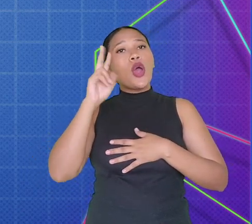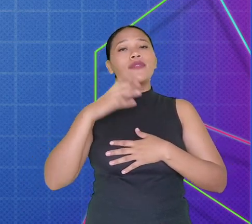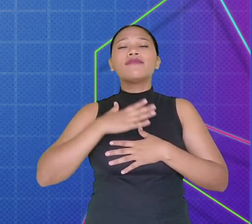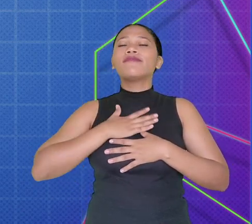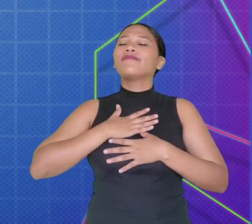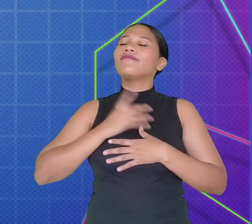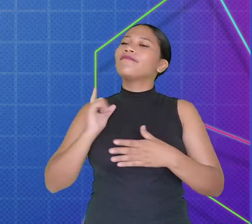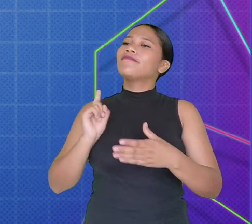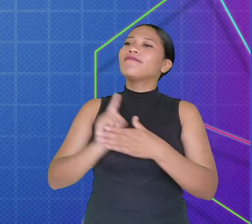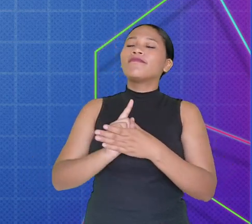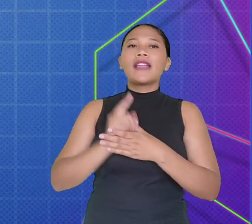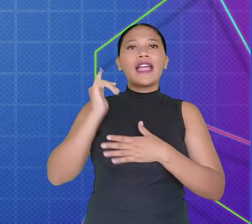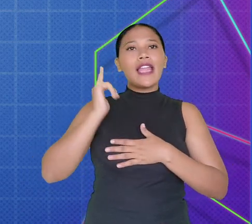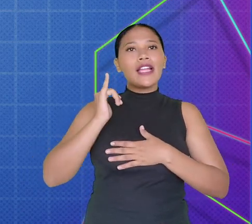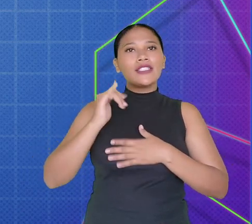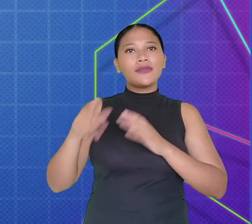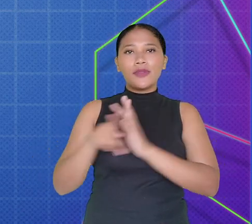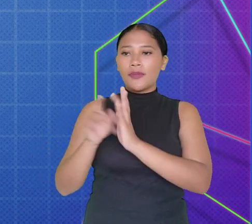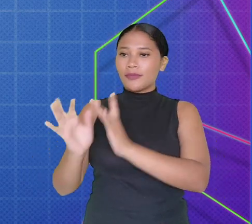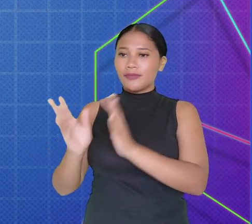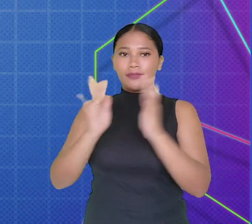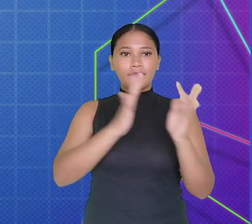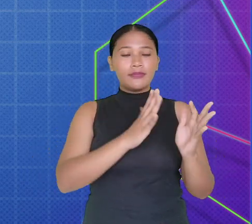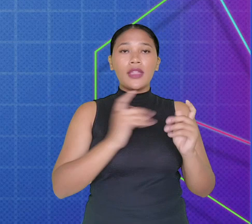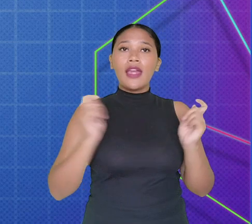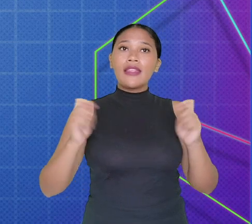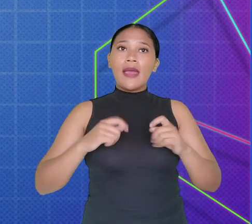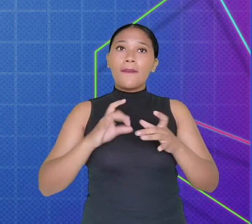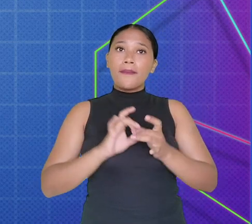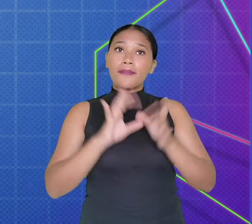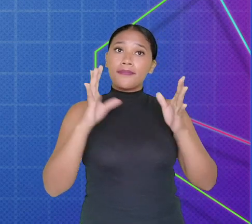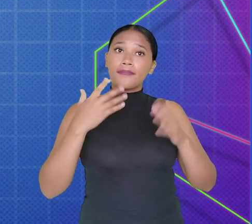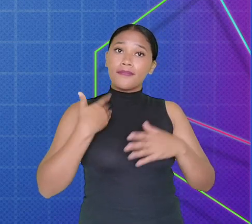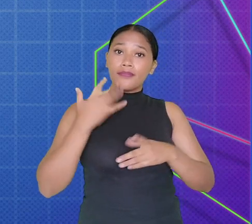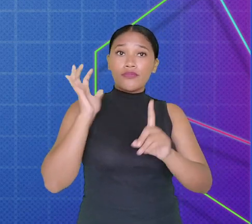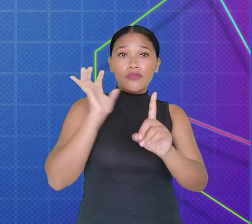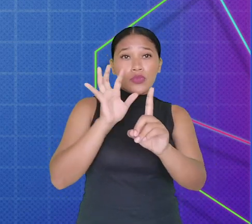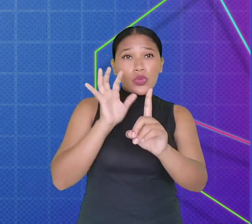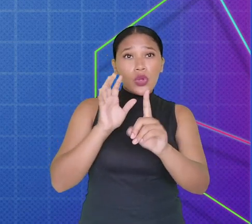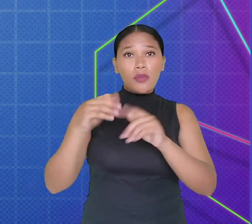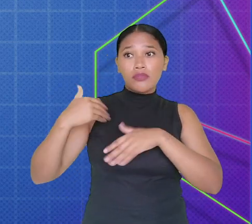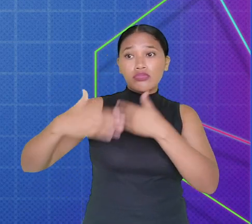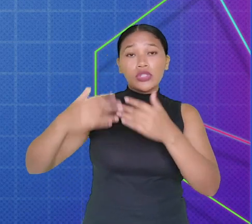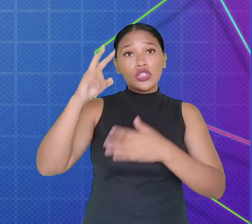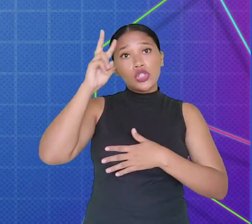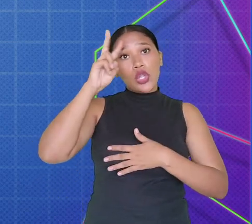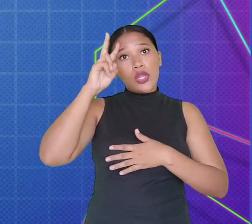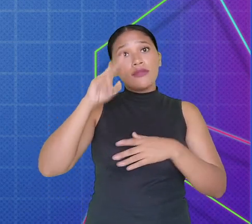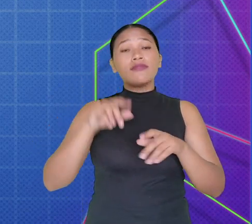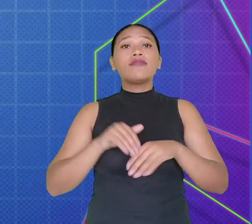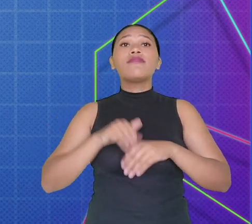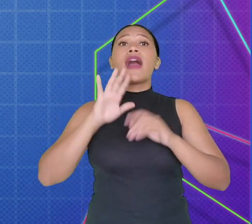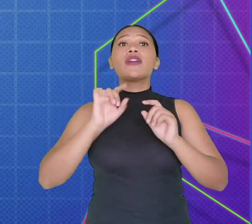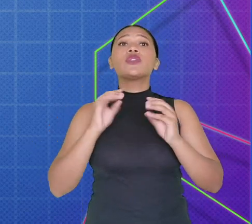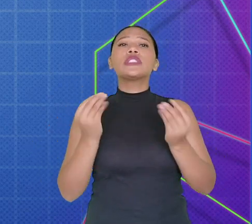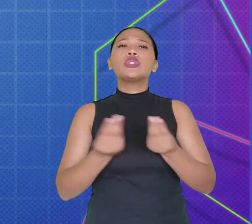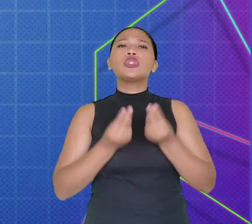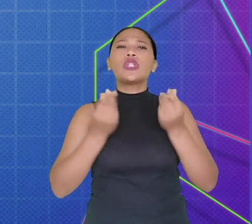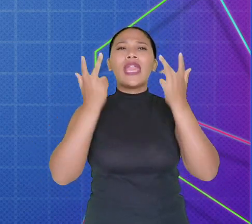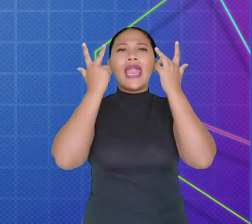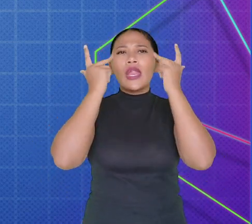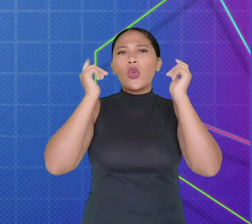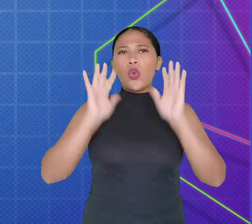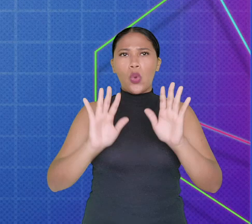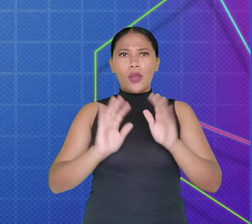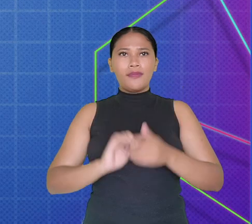na história e nos personagens. Na narrativa, nas interações orgânicas podem permitir que o jogador influencie o curso da história de maneira